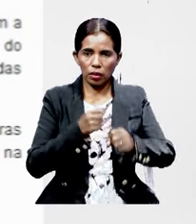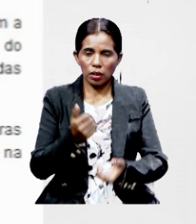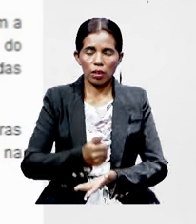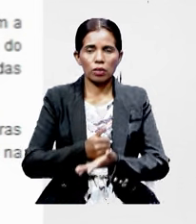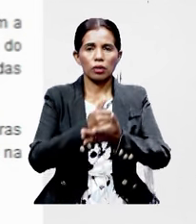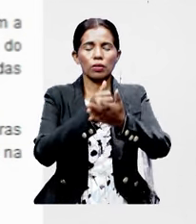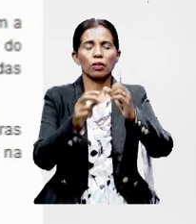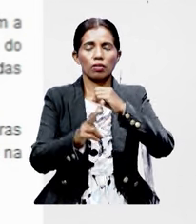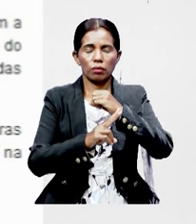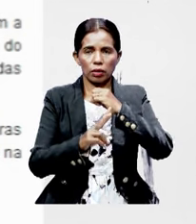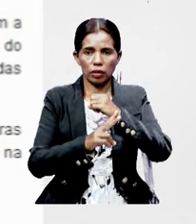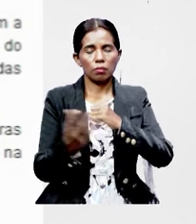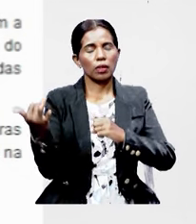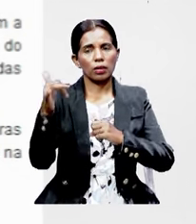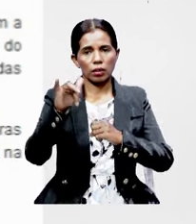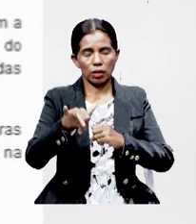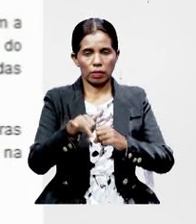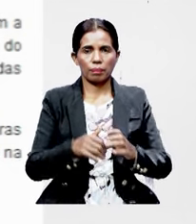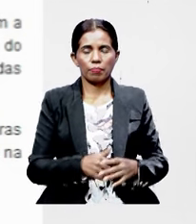vítima russa catástrofe Idané.